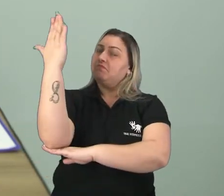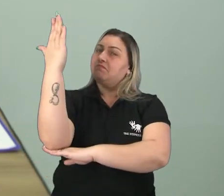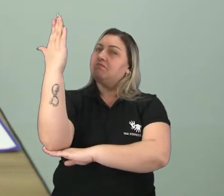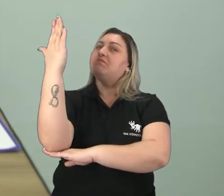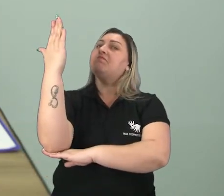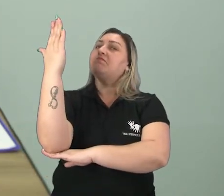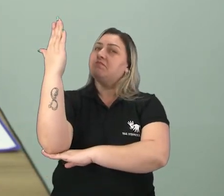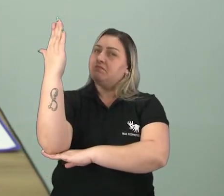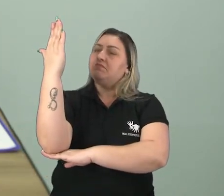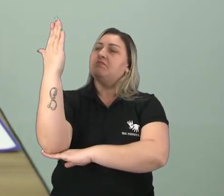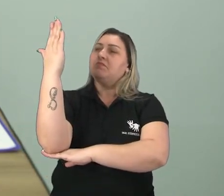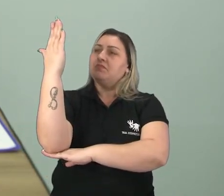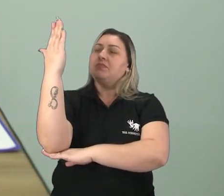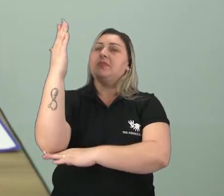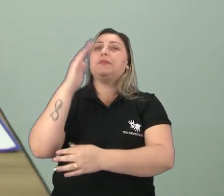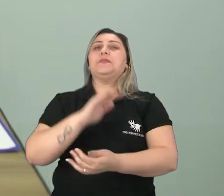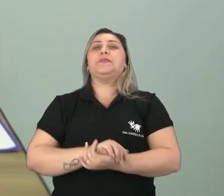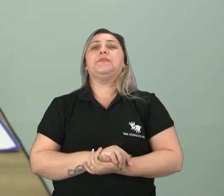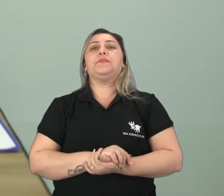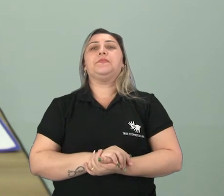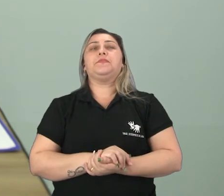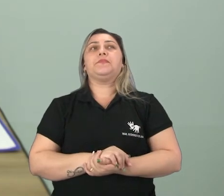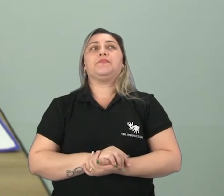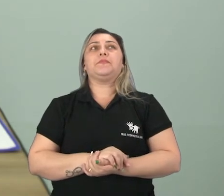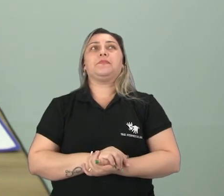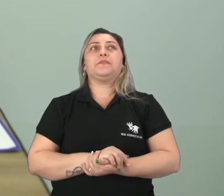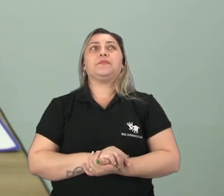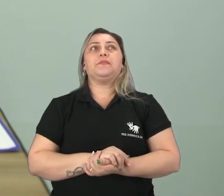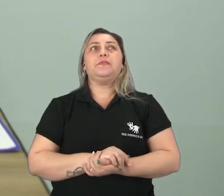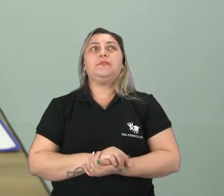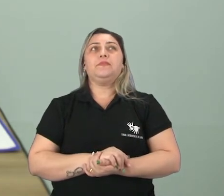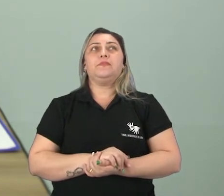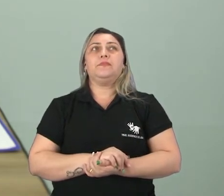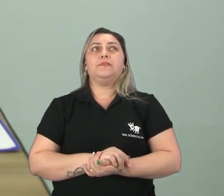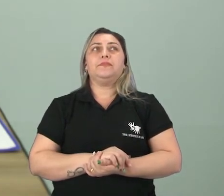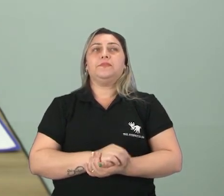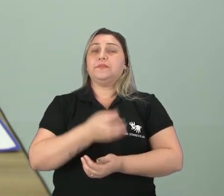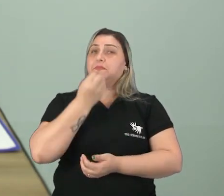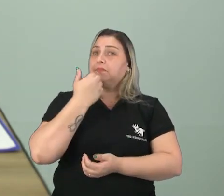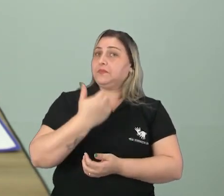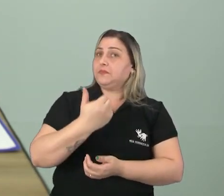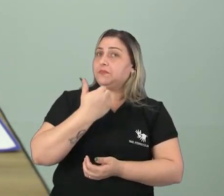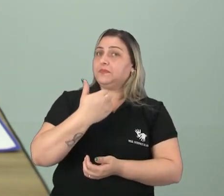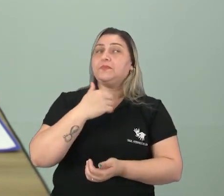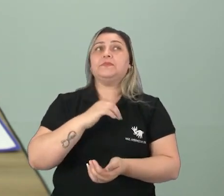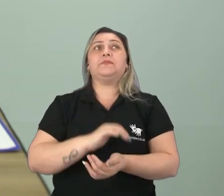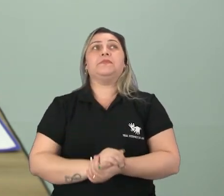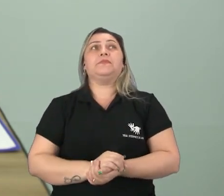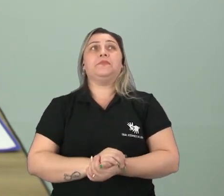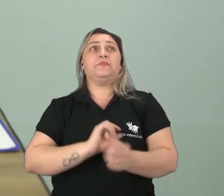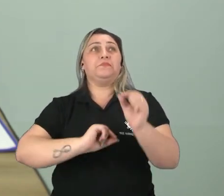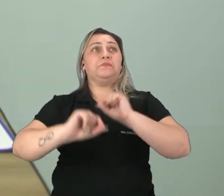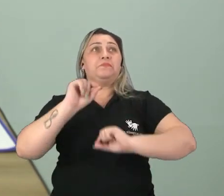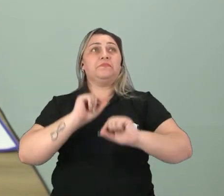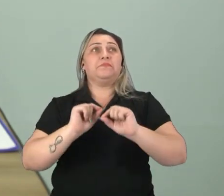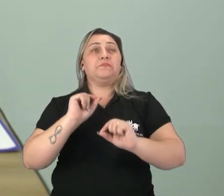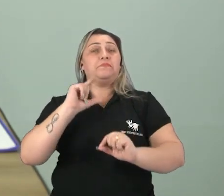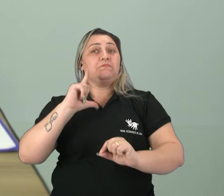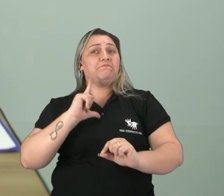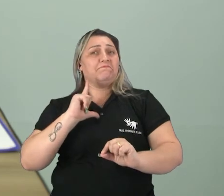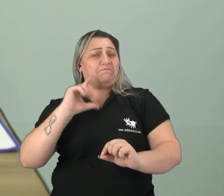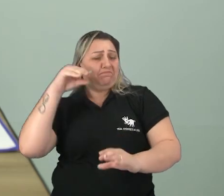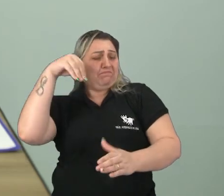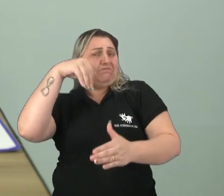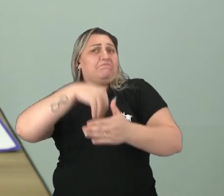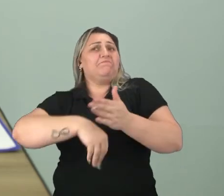madeira o peão é fabricado foi fabricado a partir da Madeira muito bem o que será que